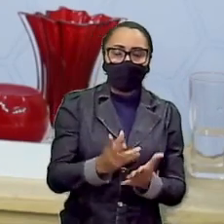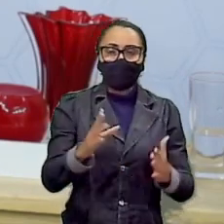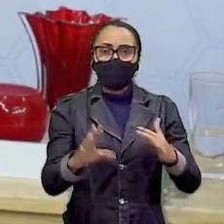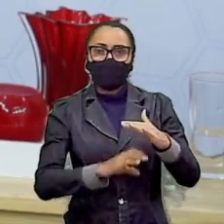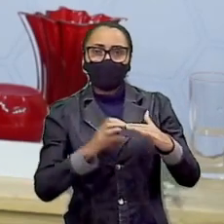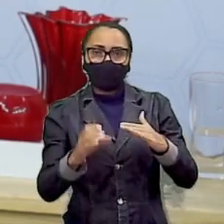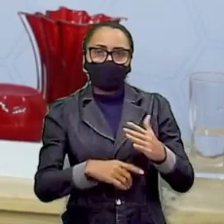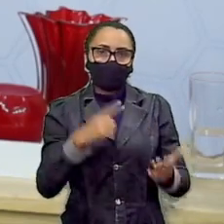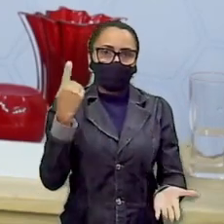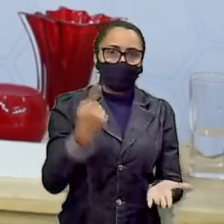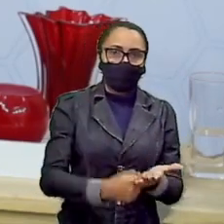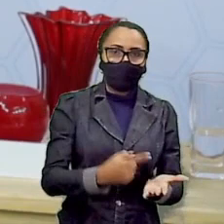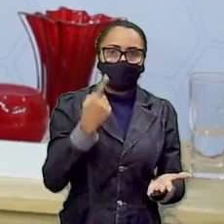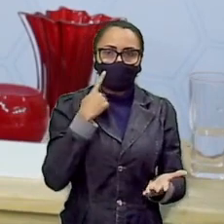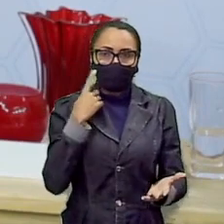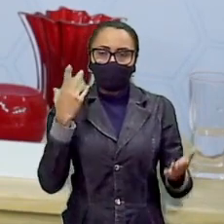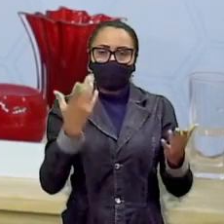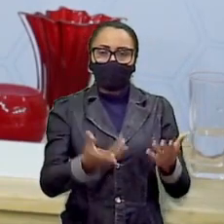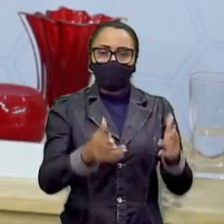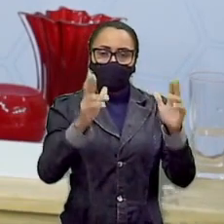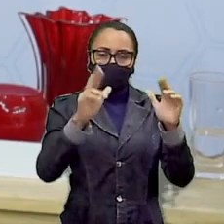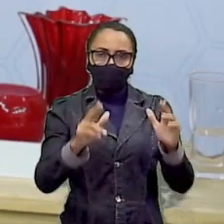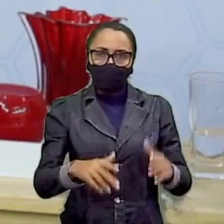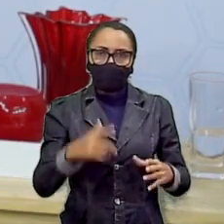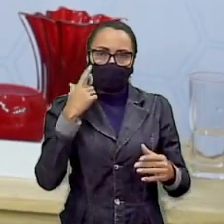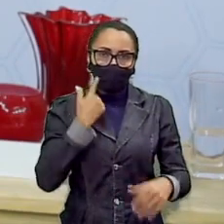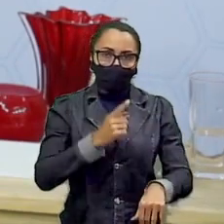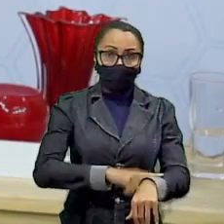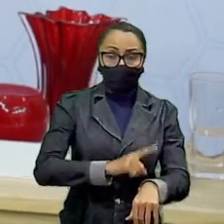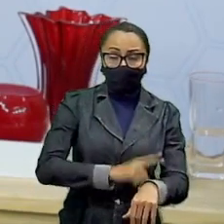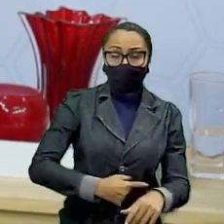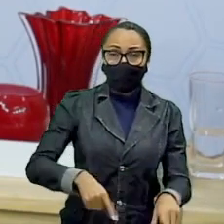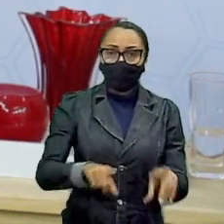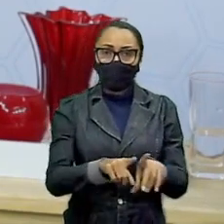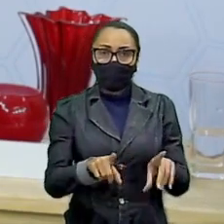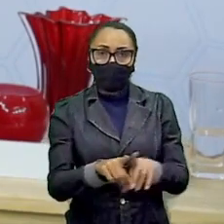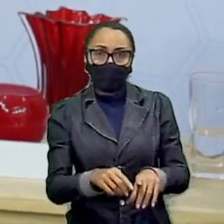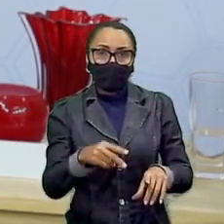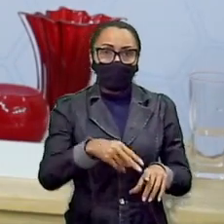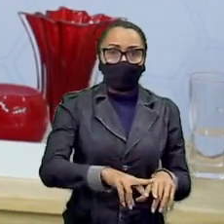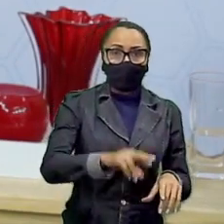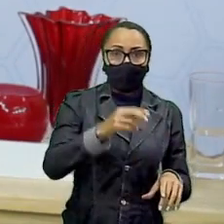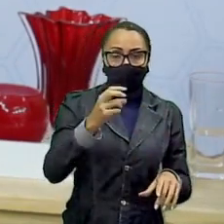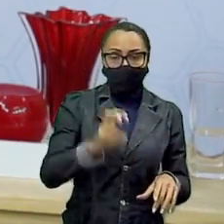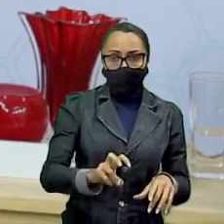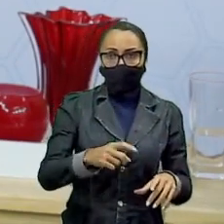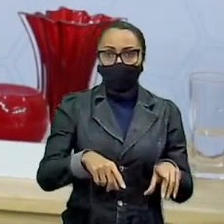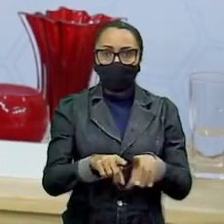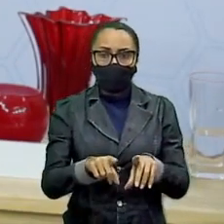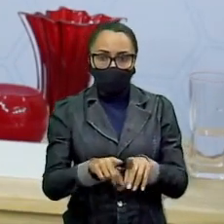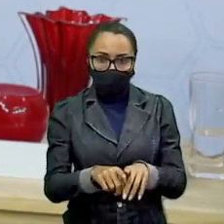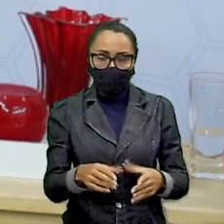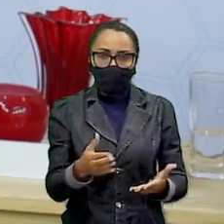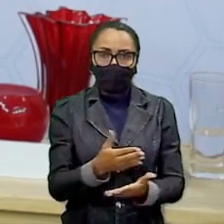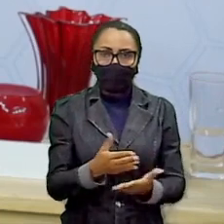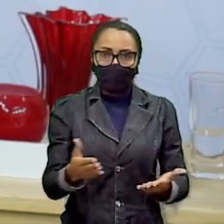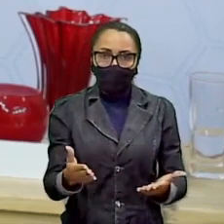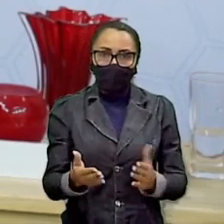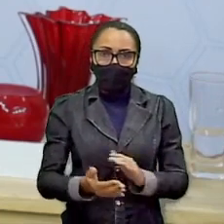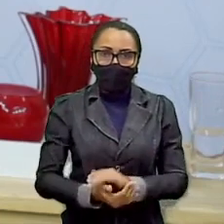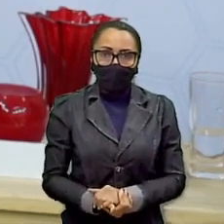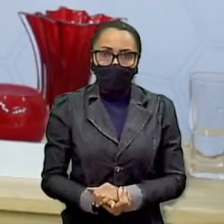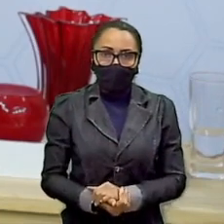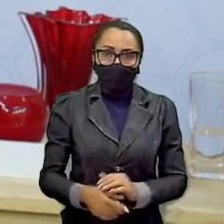de acordo com o conteúdo, né, a carga horária também. A NR5 também, né, que é a NR